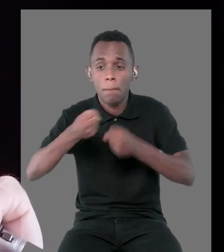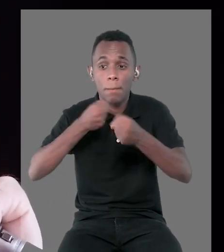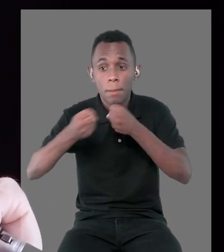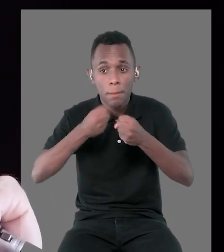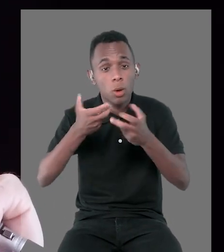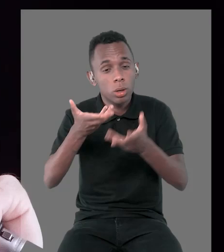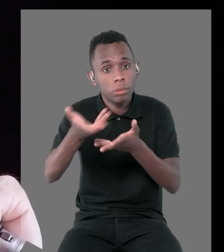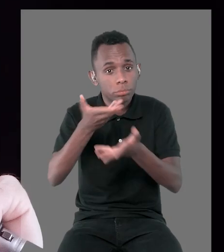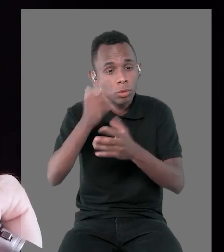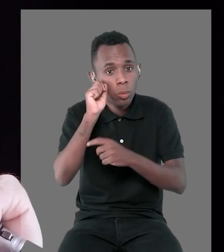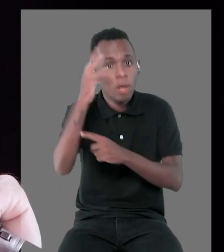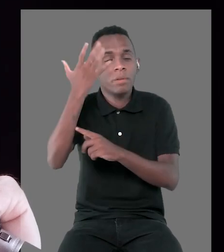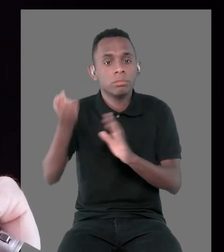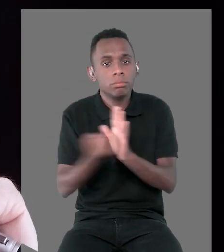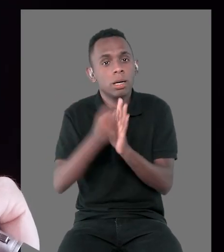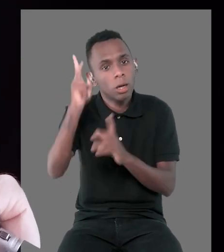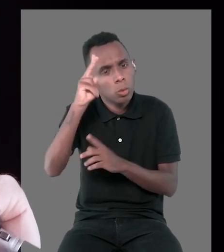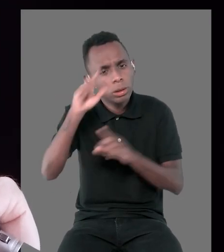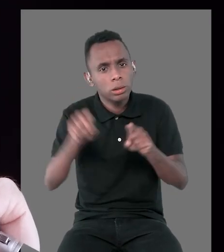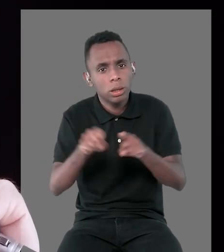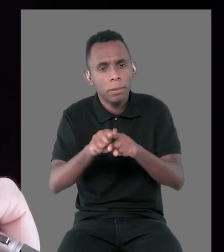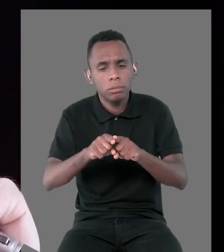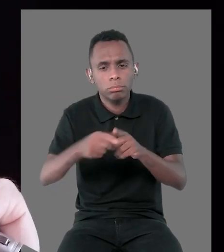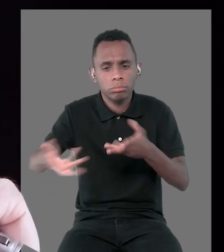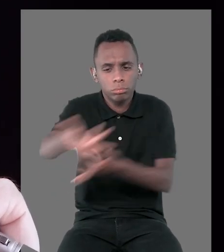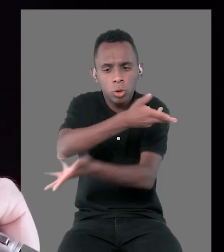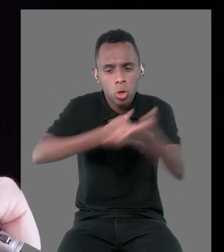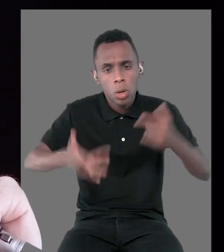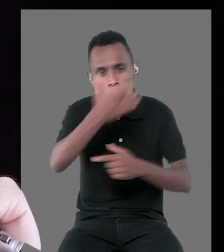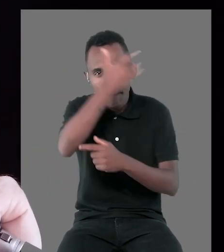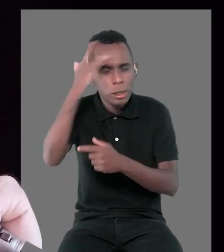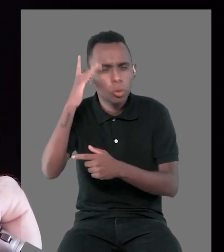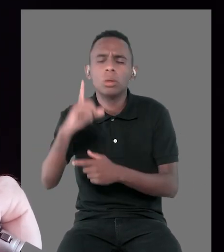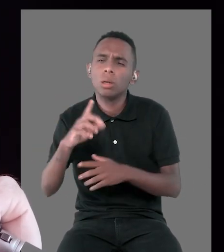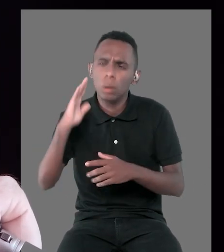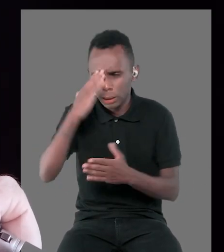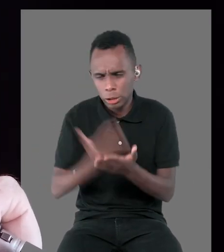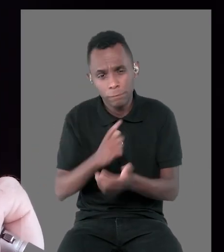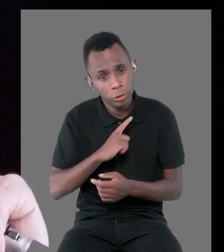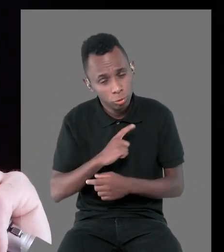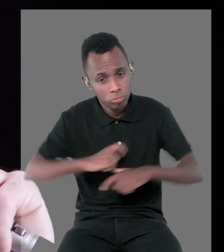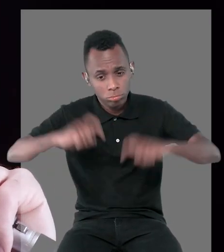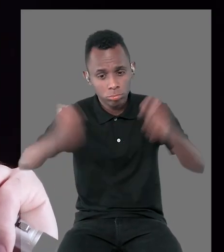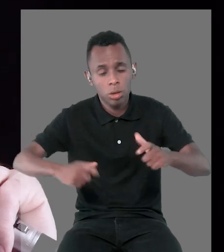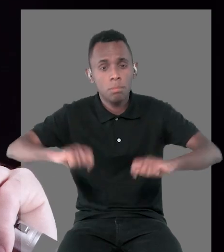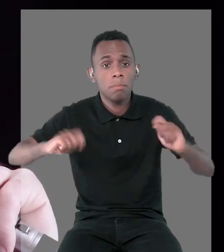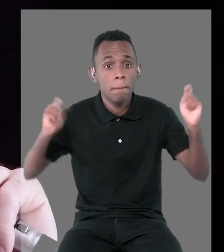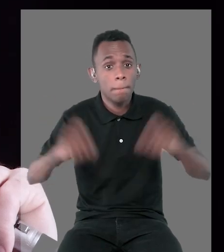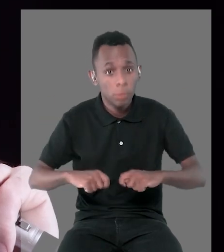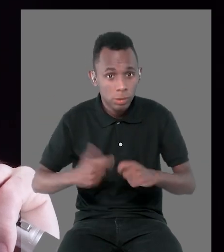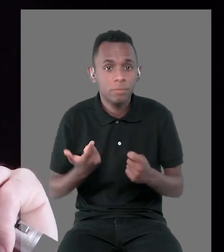na mediação entre eventos históricos e o público. Eu acreditava que tinha um lugar onde você